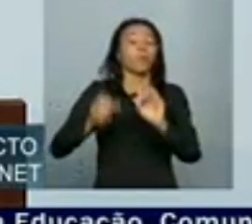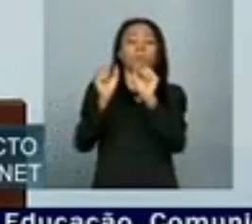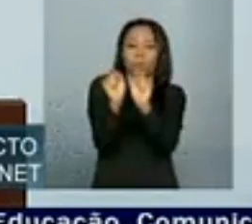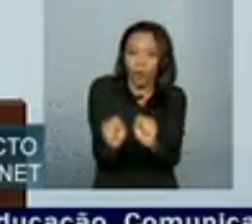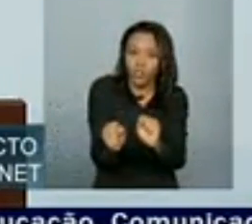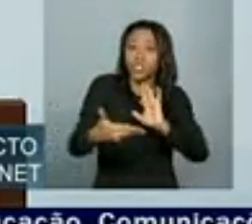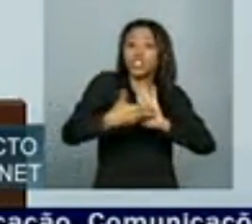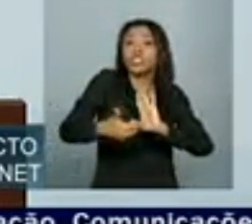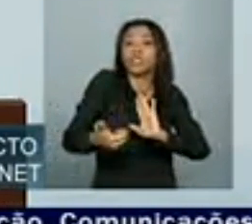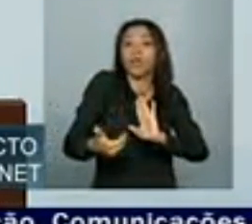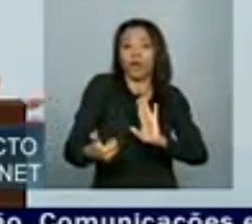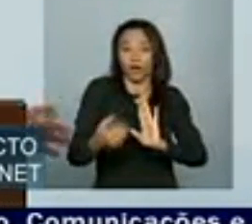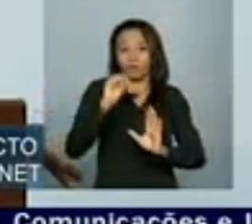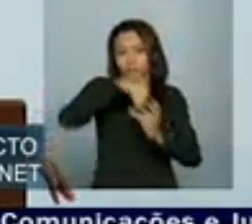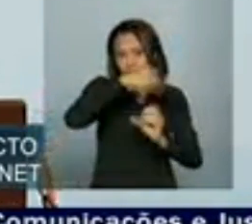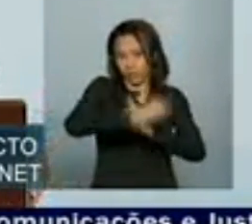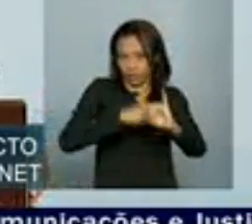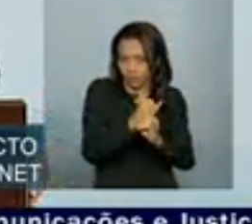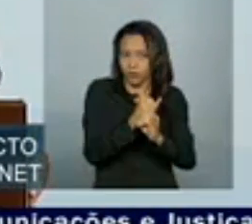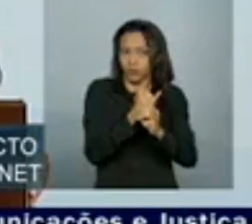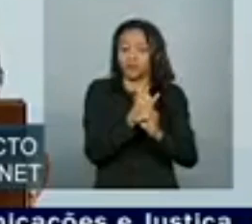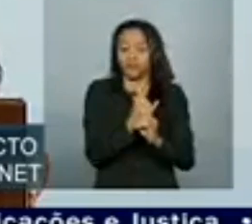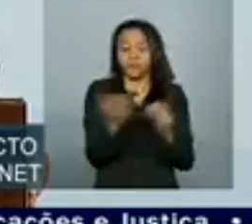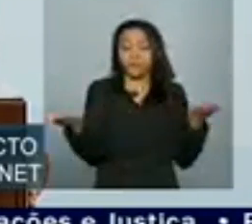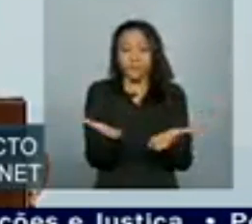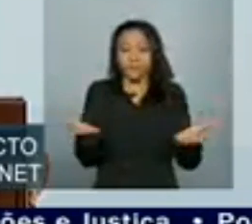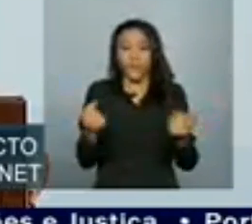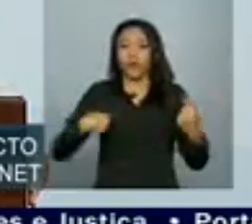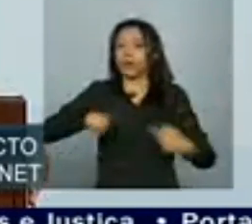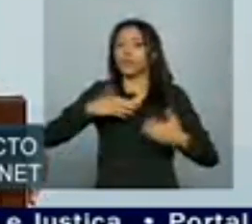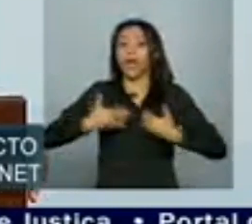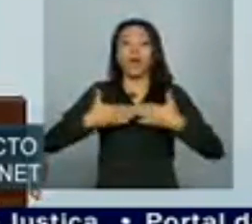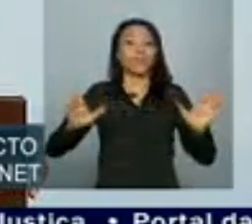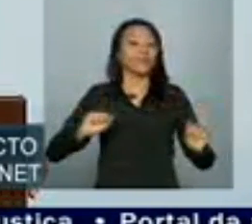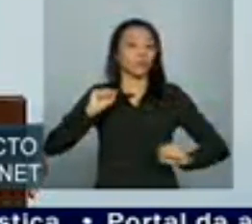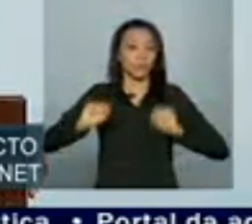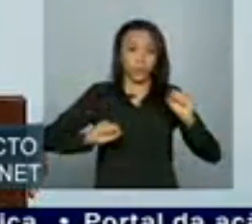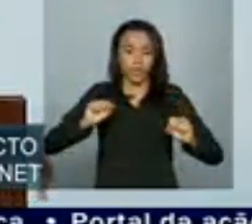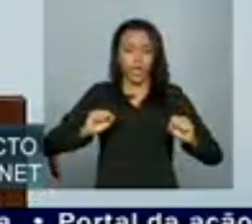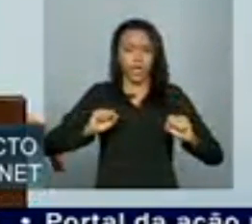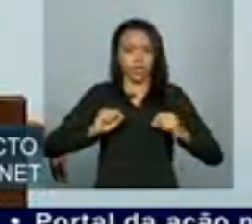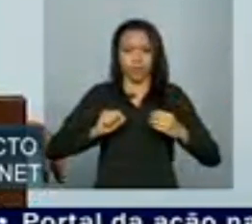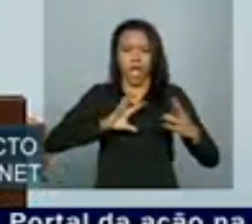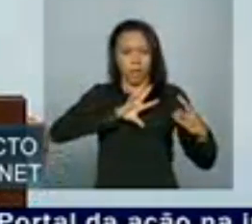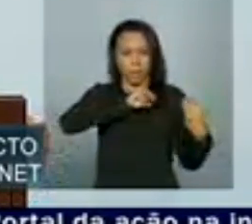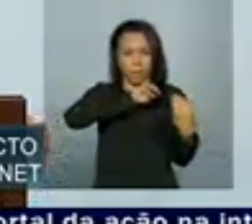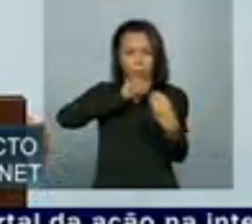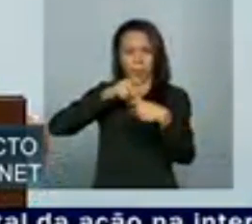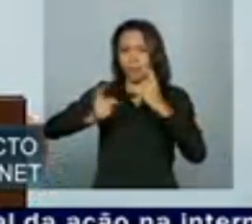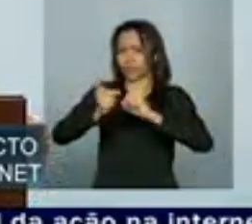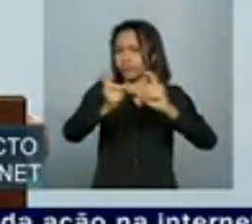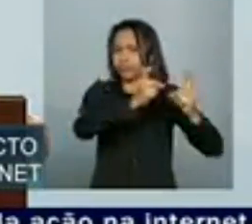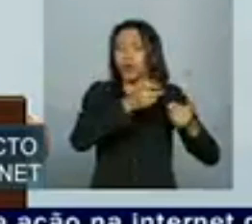rede. Agora nós estamos e abrimos um processo de discussão que é a